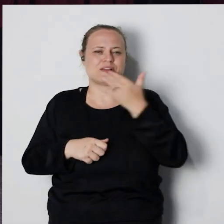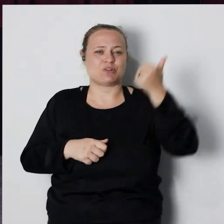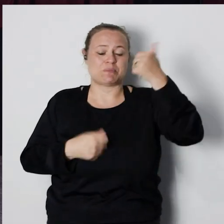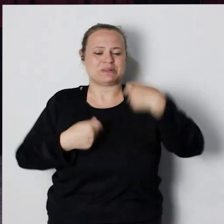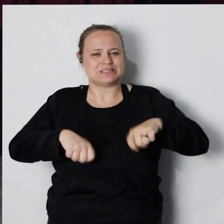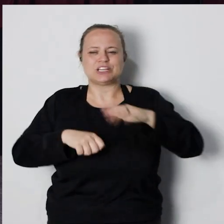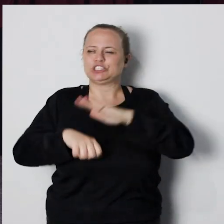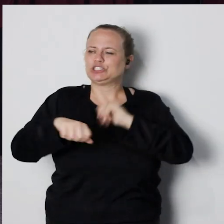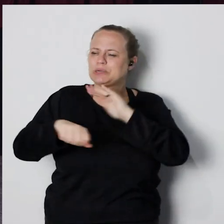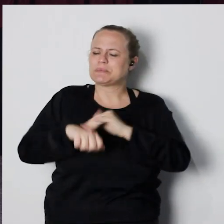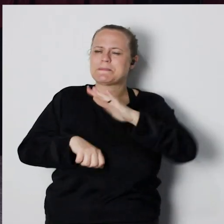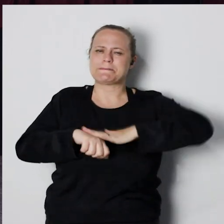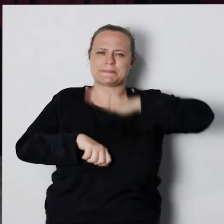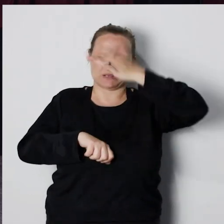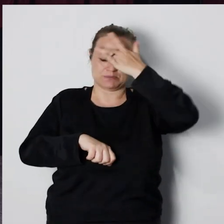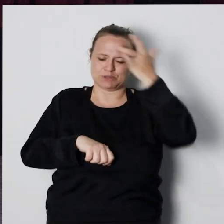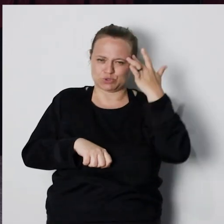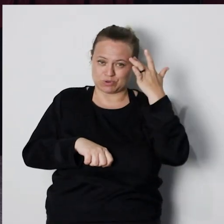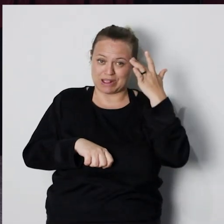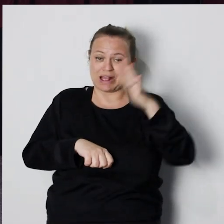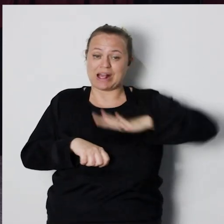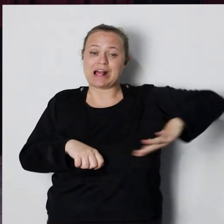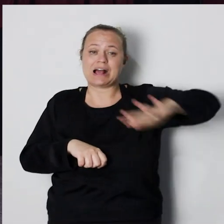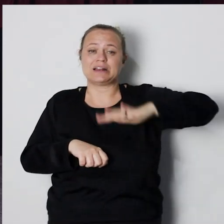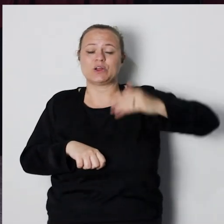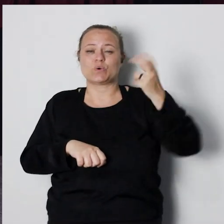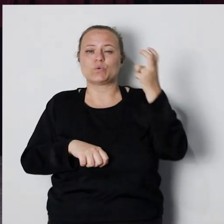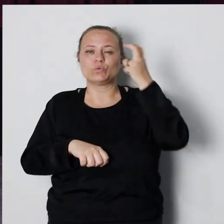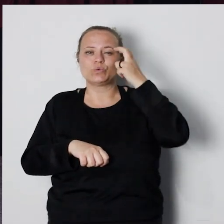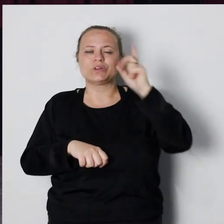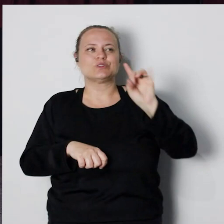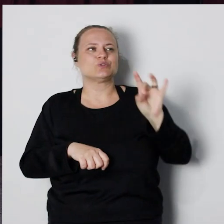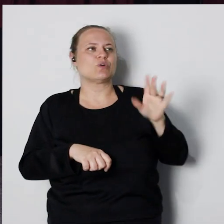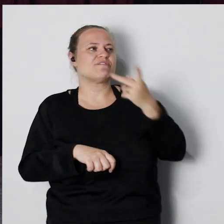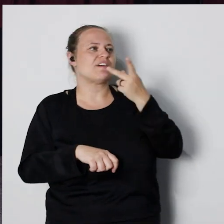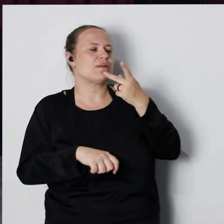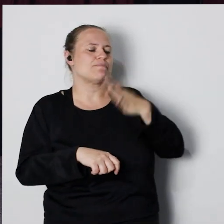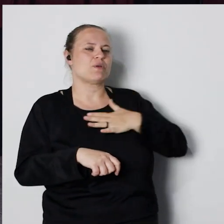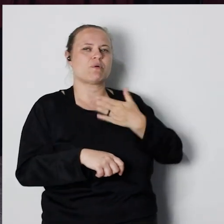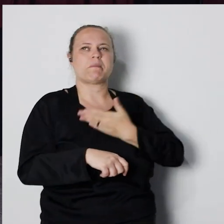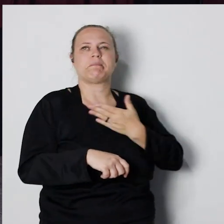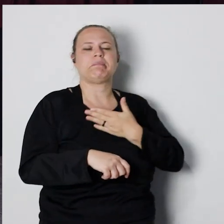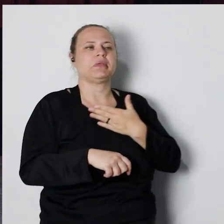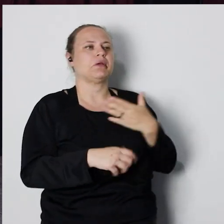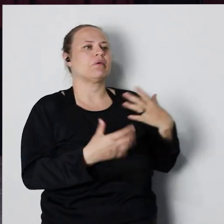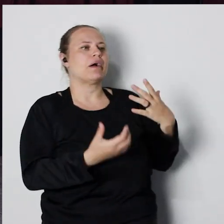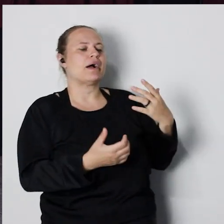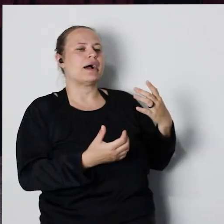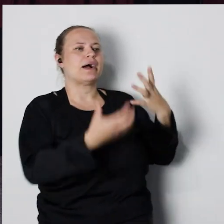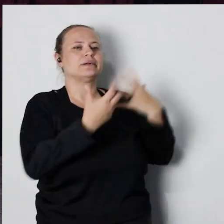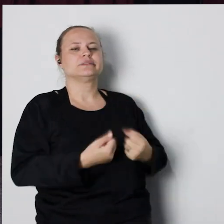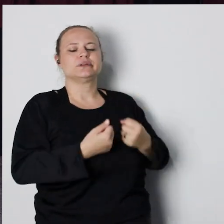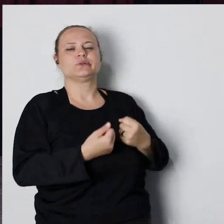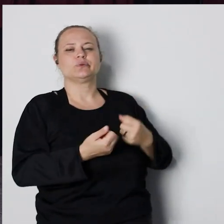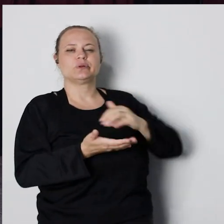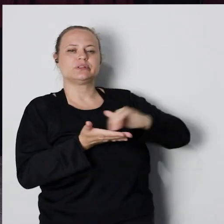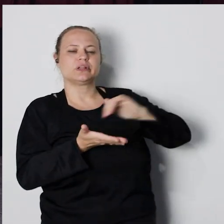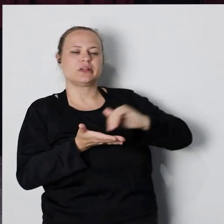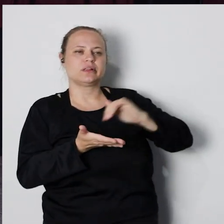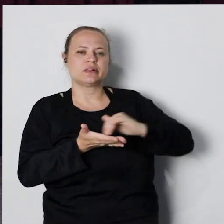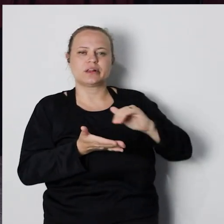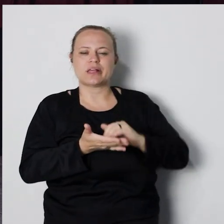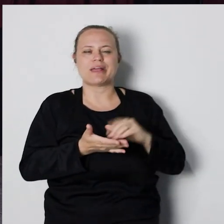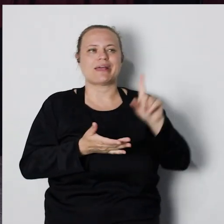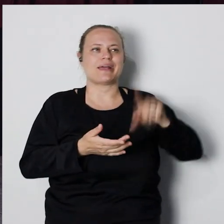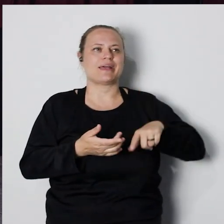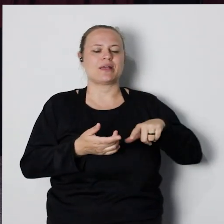em administração pública da cultura. A administração pública, ela precisa se capacitar melhor, ela precisa contratar mais